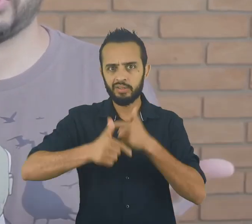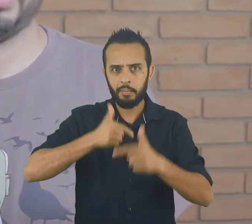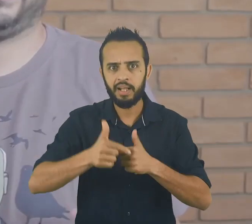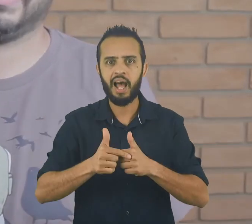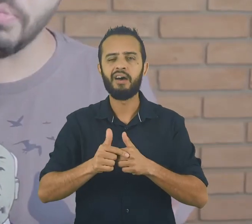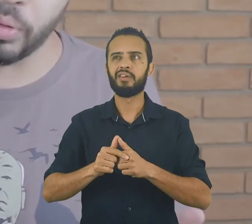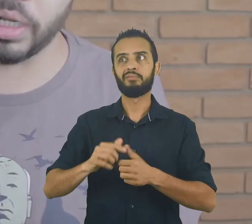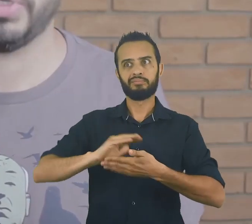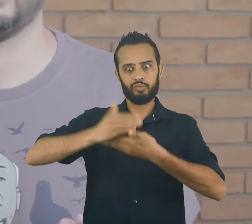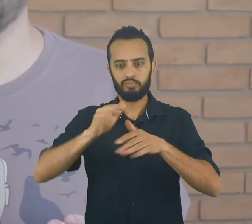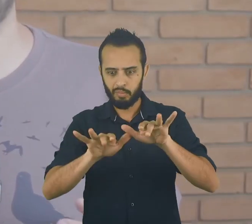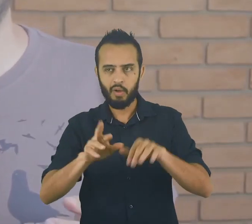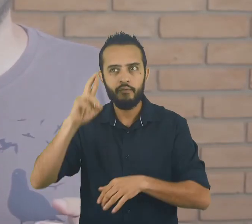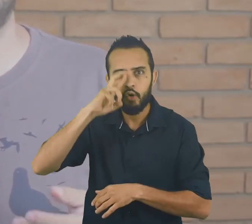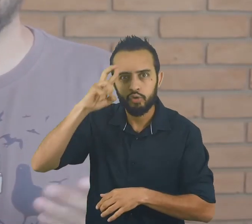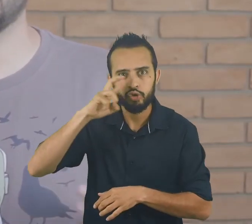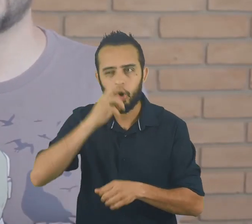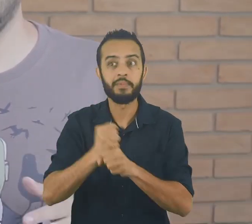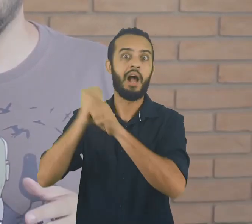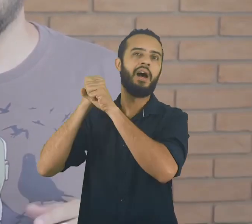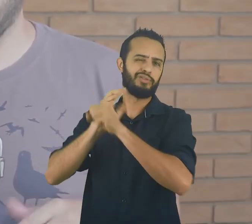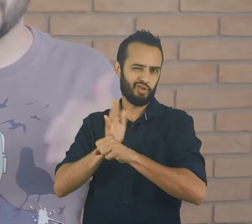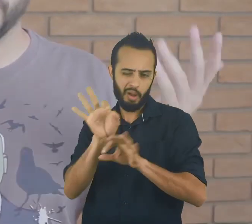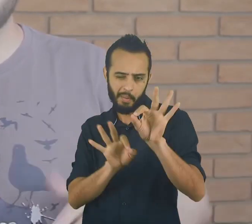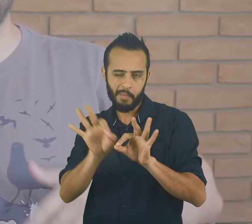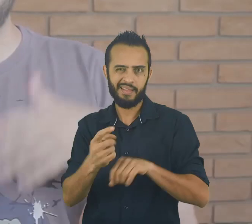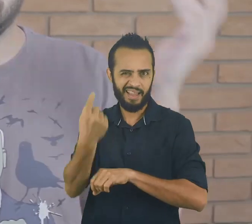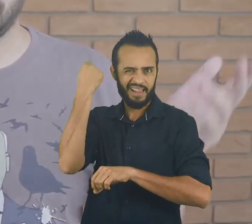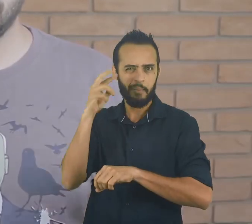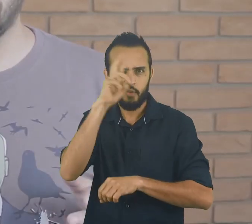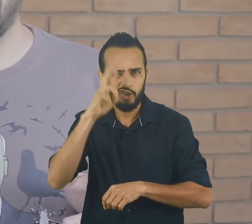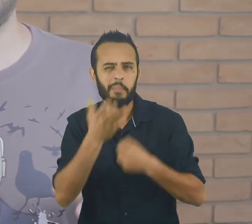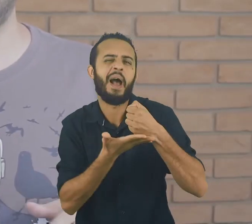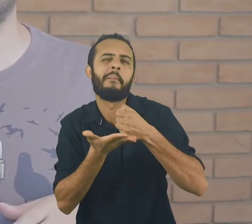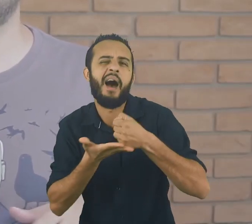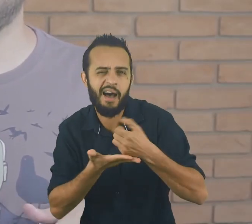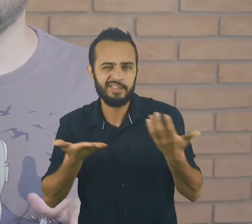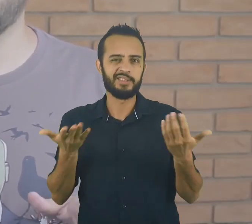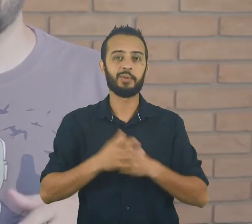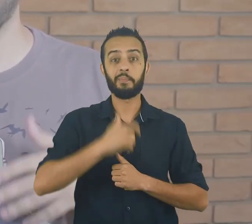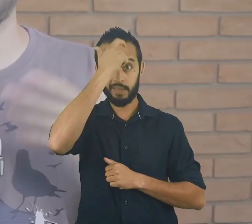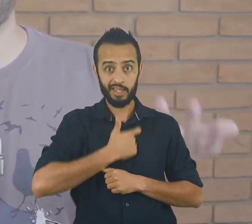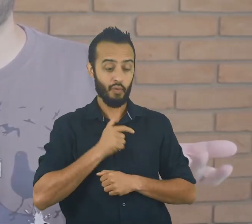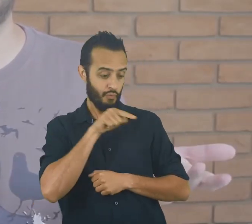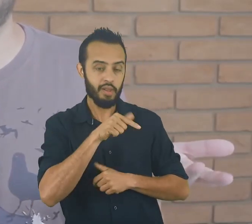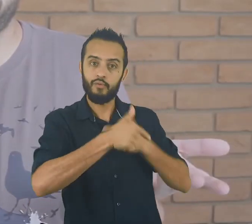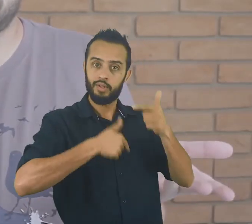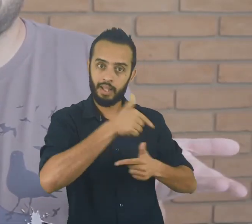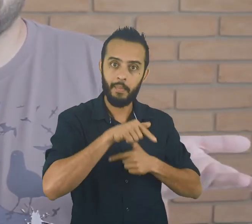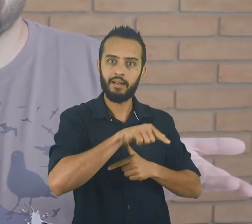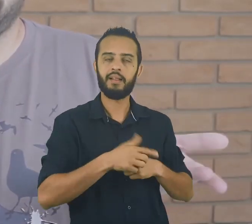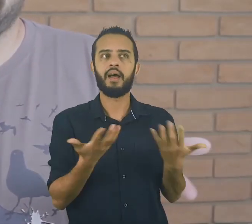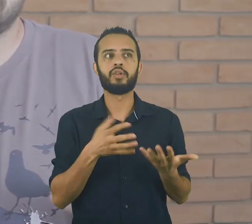mexia no Photoshop. Fazia tempo, né, que eu mexia no Photoshop, já fazia anos. E naquela época o Photoshop não tinha nem camada, nem nada. E eu acabei indo trabalhar numa